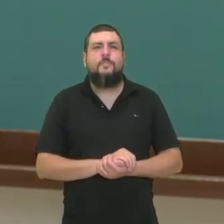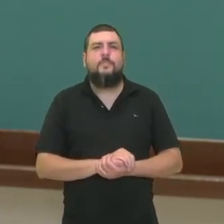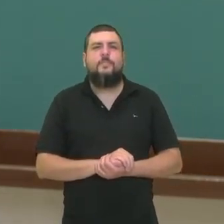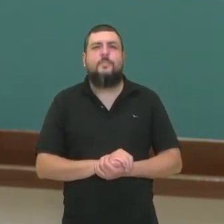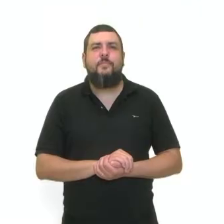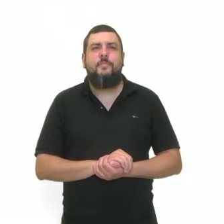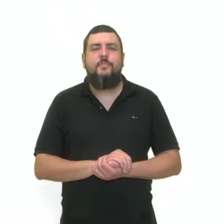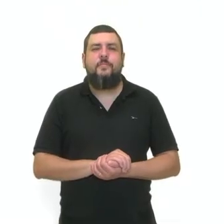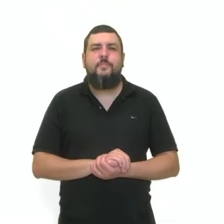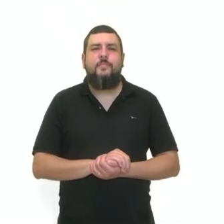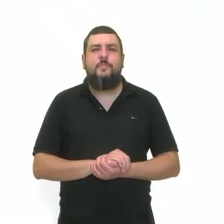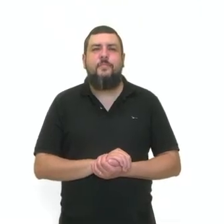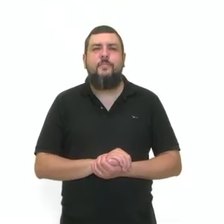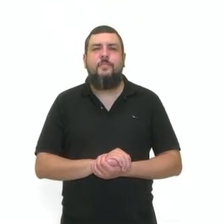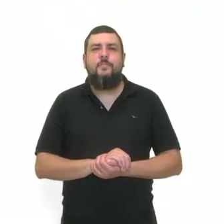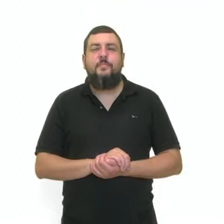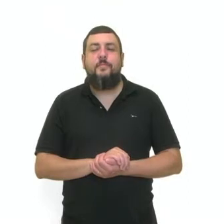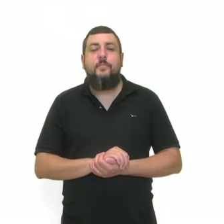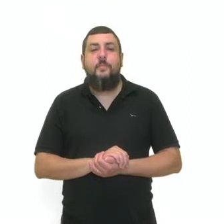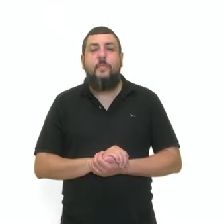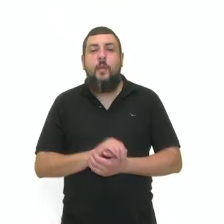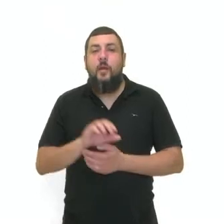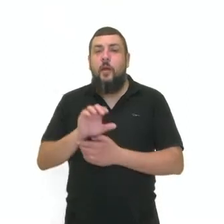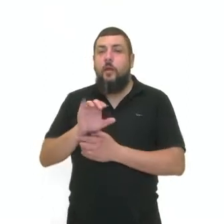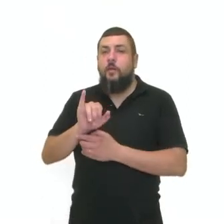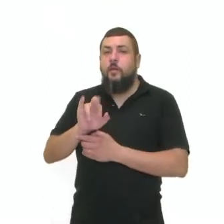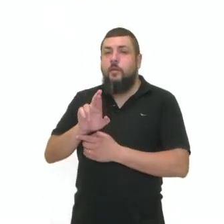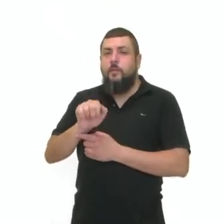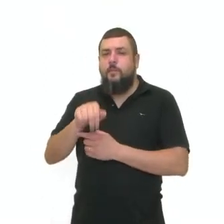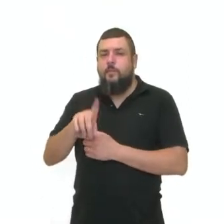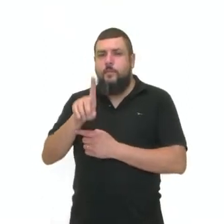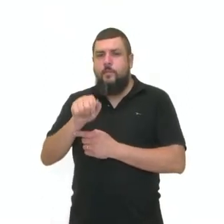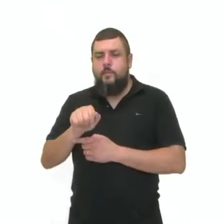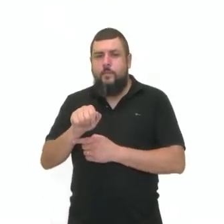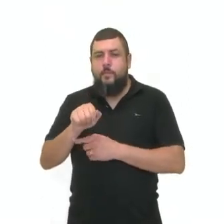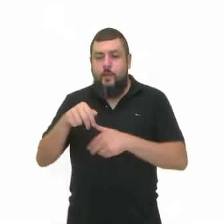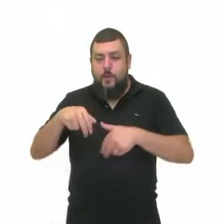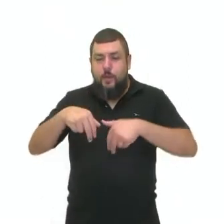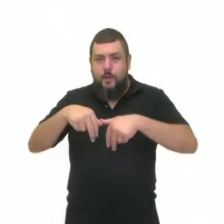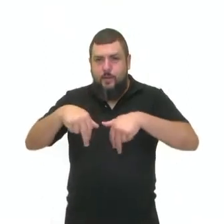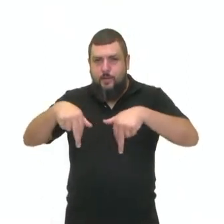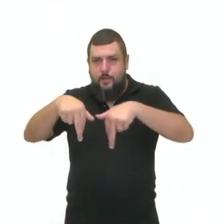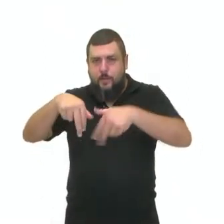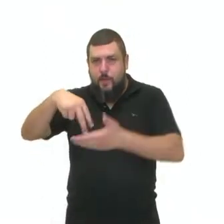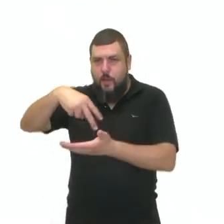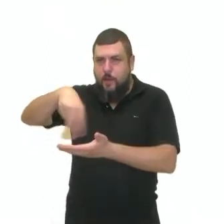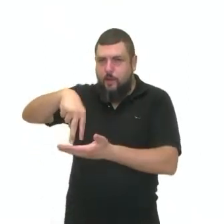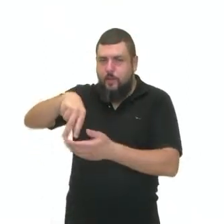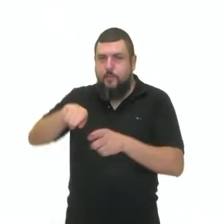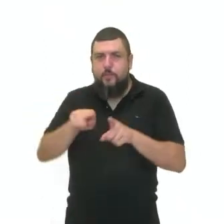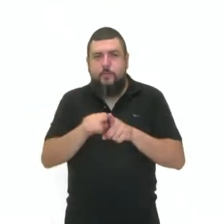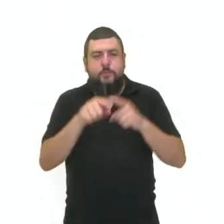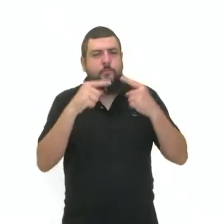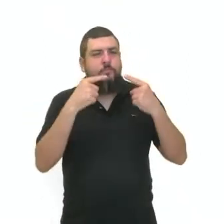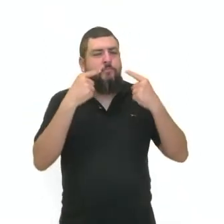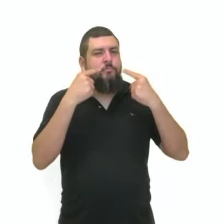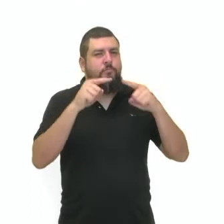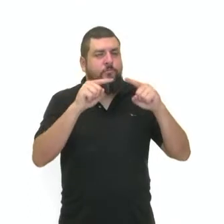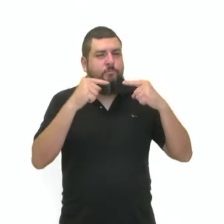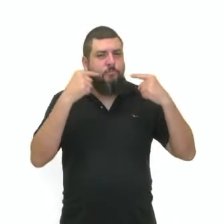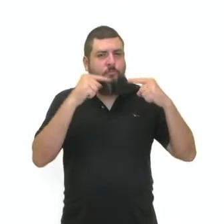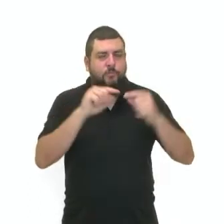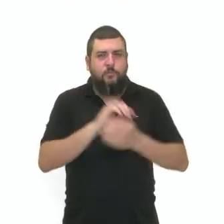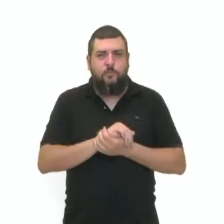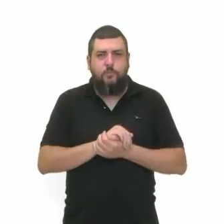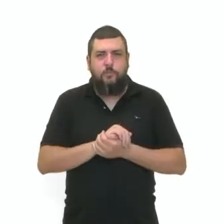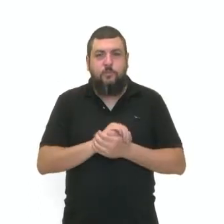lá? A ciranda envolve a dança e a música, né? Está presente desde a infância, faz parte do patrimônio cultural. Todos